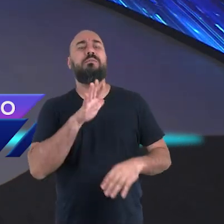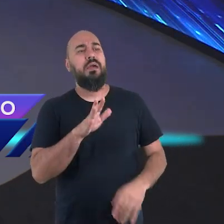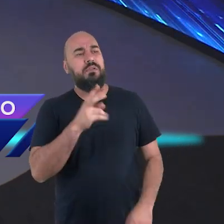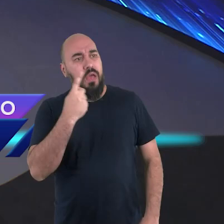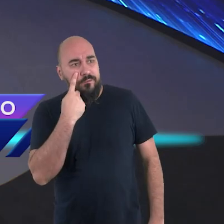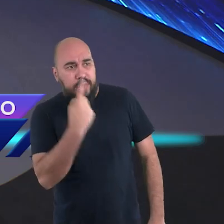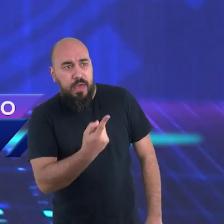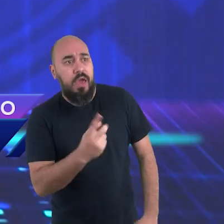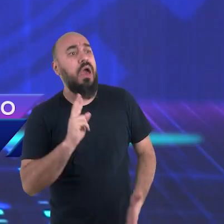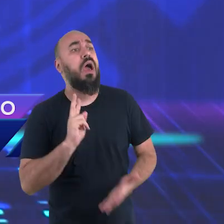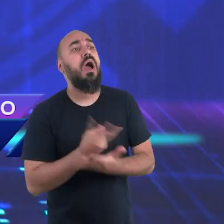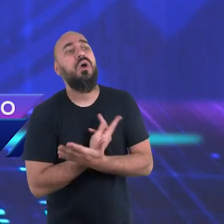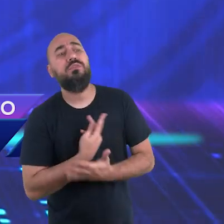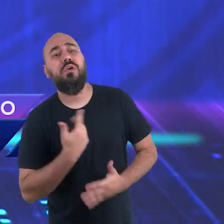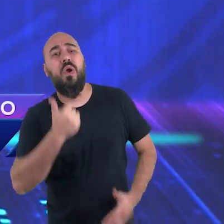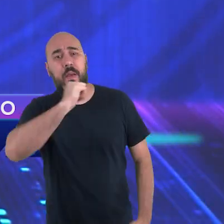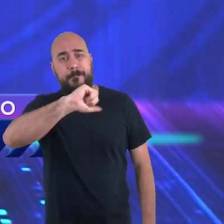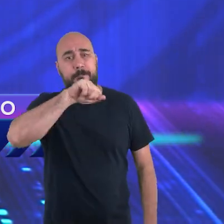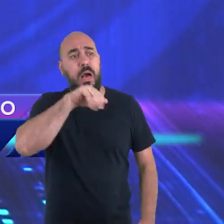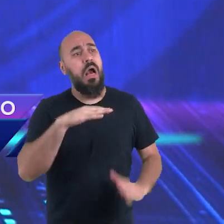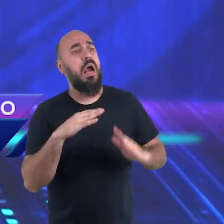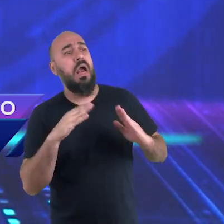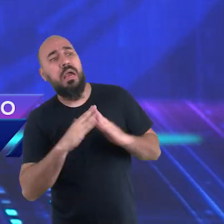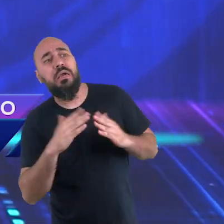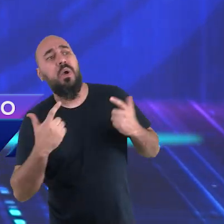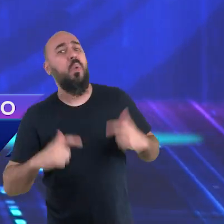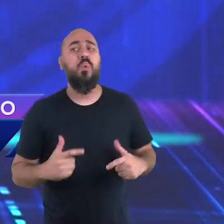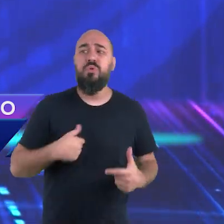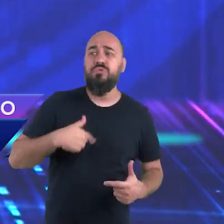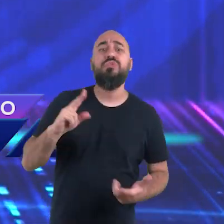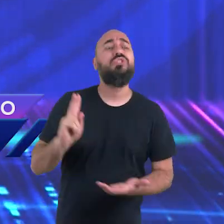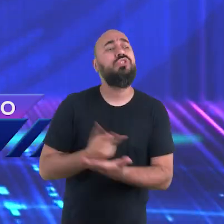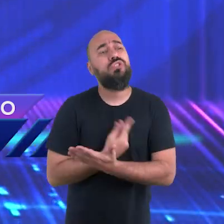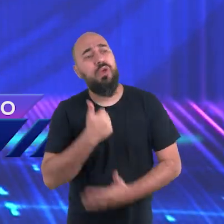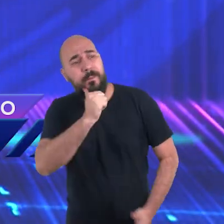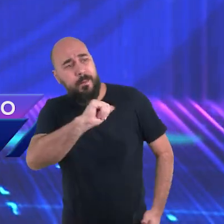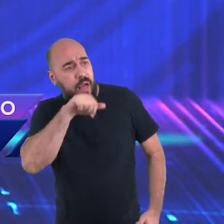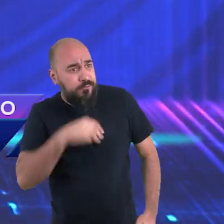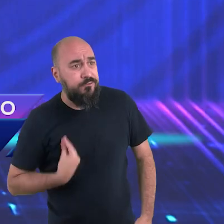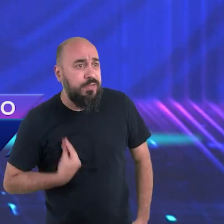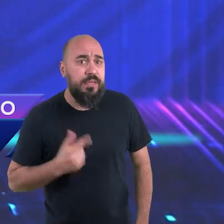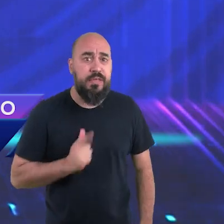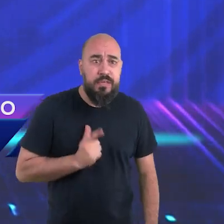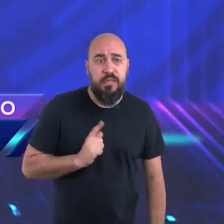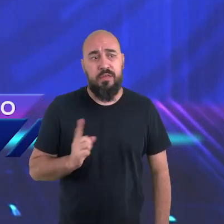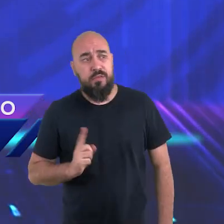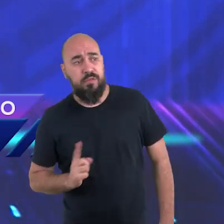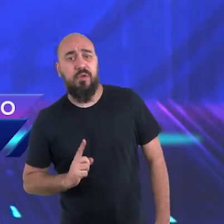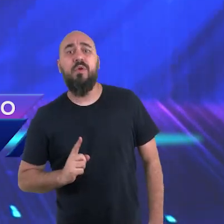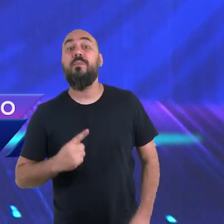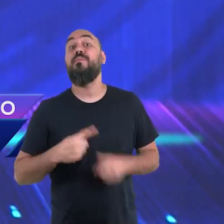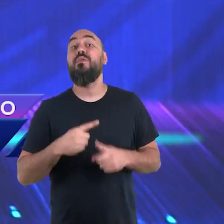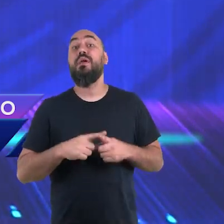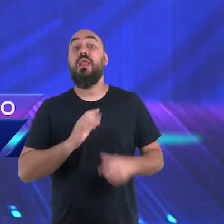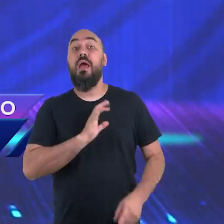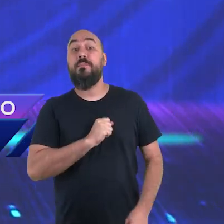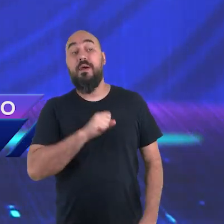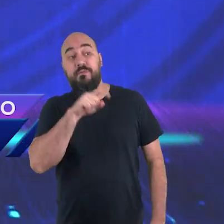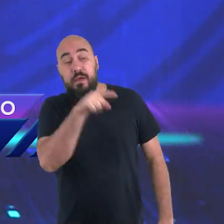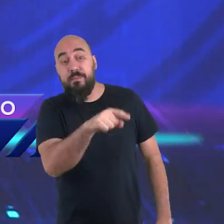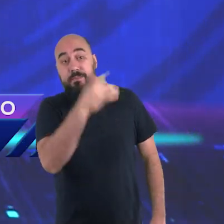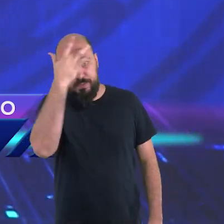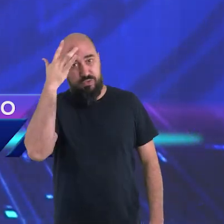ver o que tinha acontecido e para saber notícias da sua mãe, porque ele amava especificamente alguém